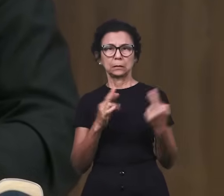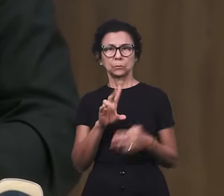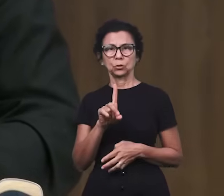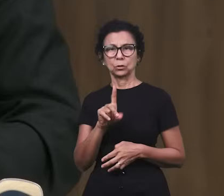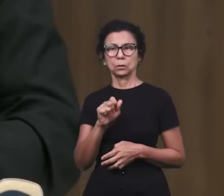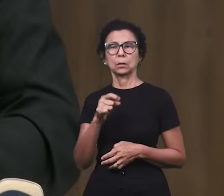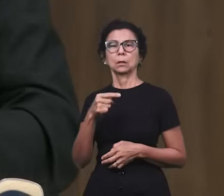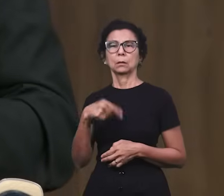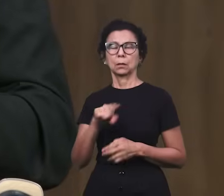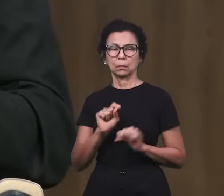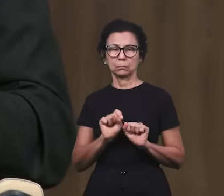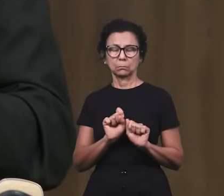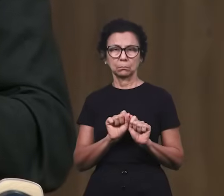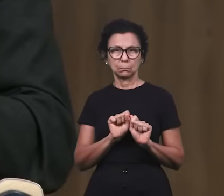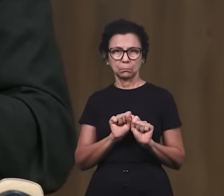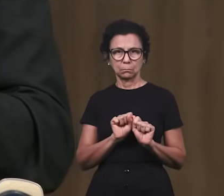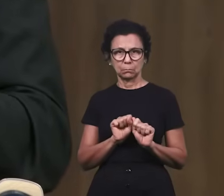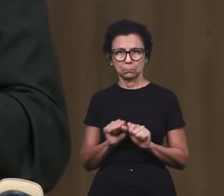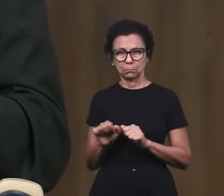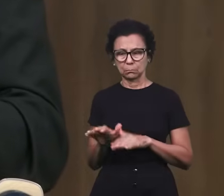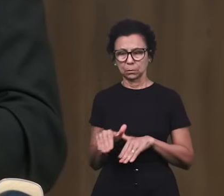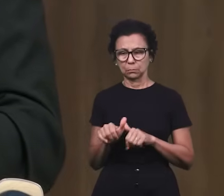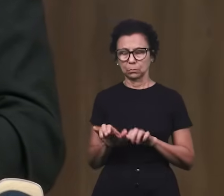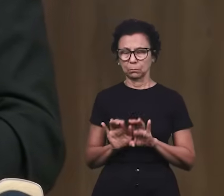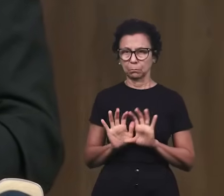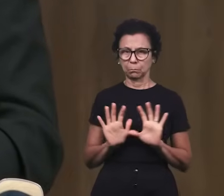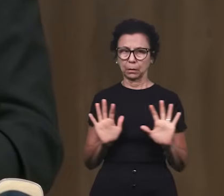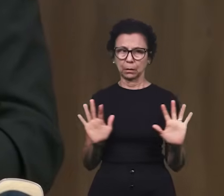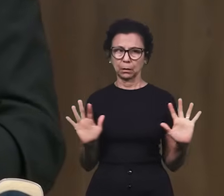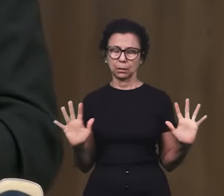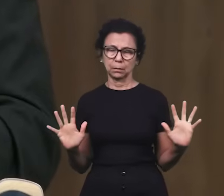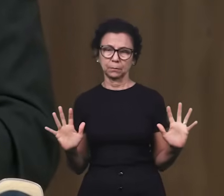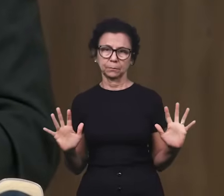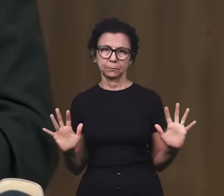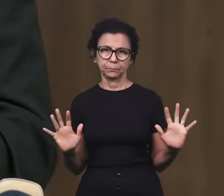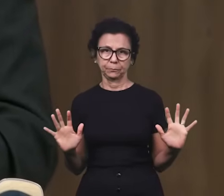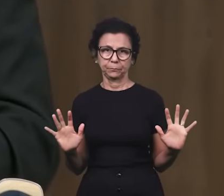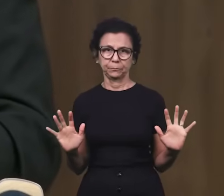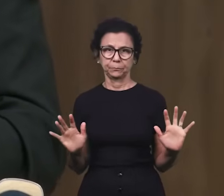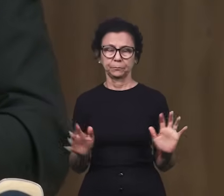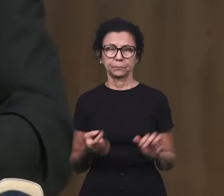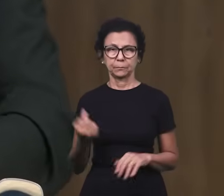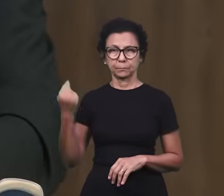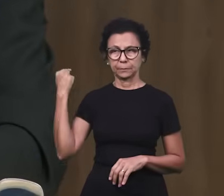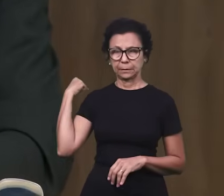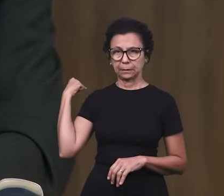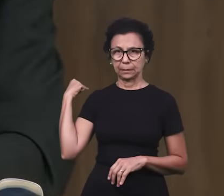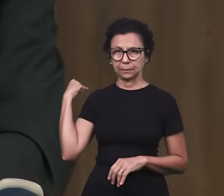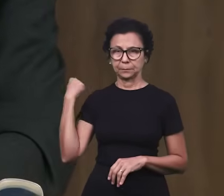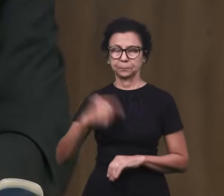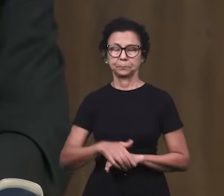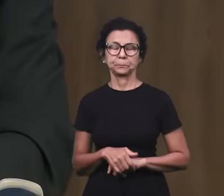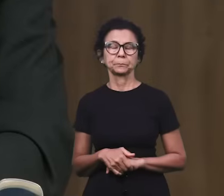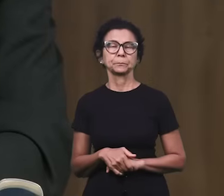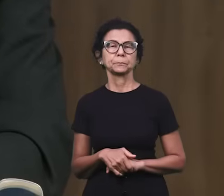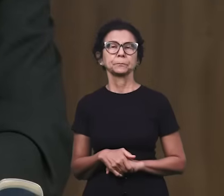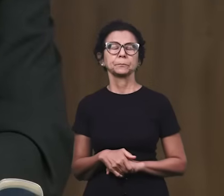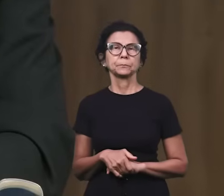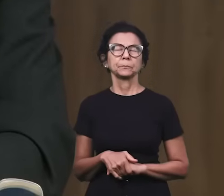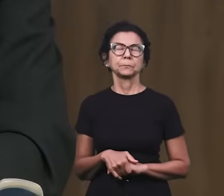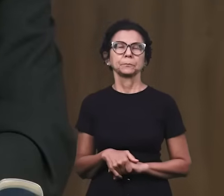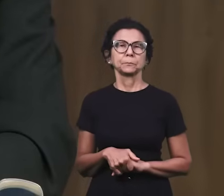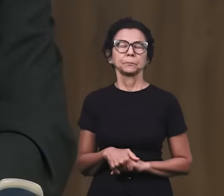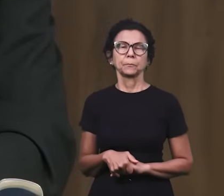Dan. Agora, é preciso compreender isso. Vamos parar aqui, Guilherme, depois a gente continua. Veja só.